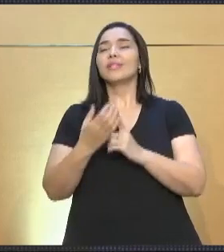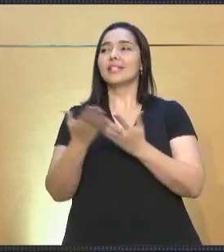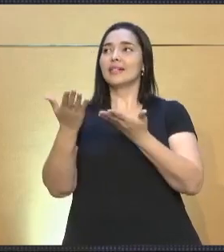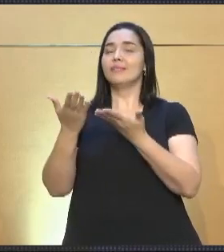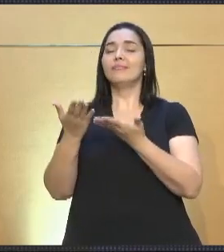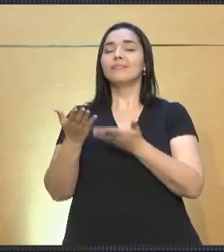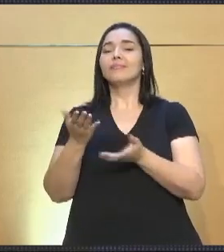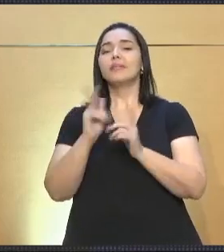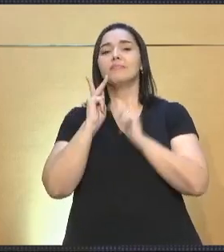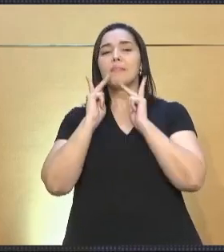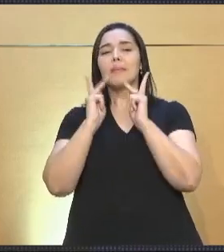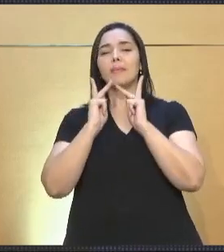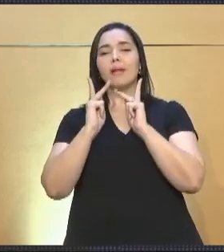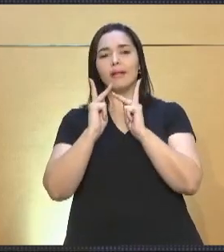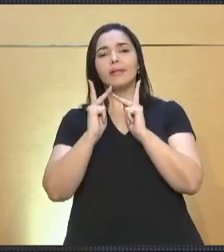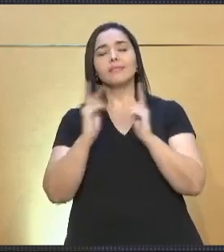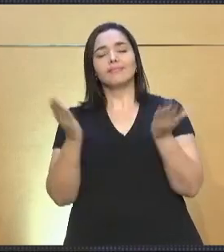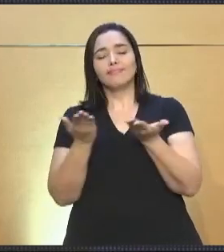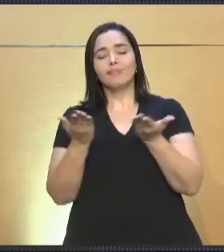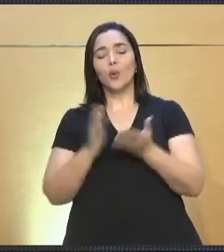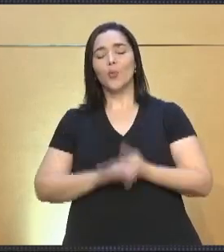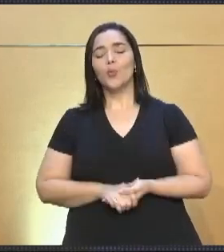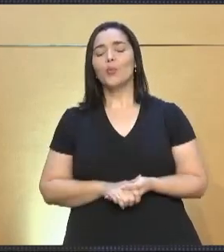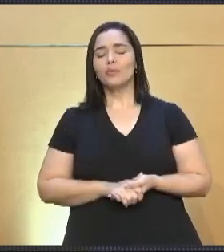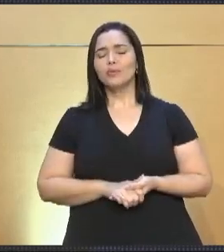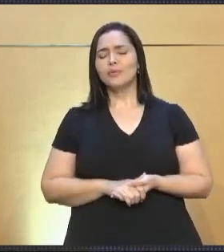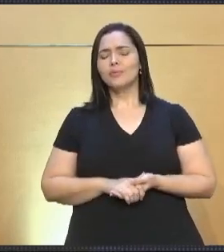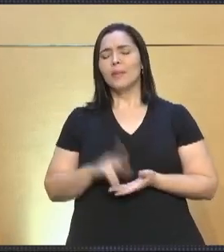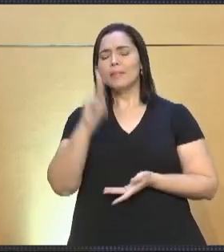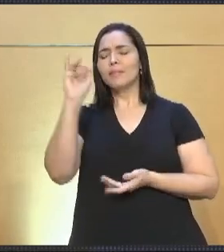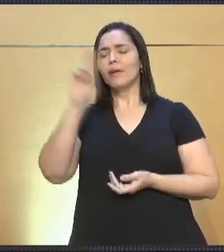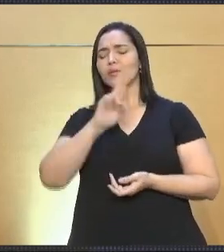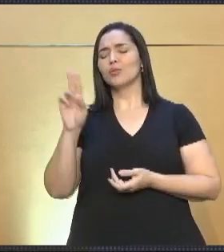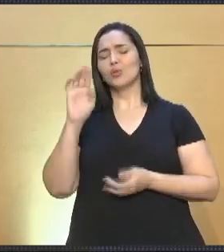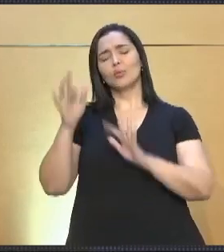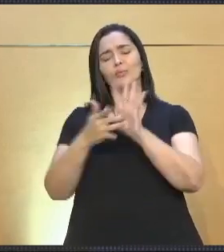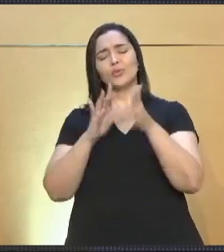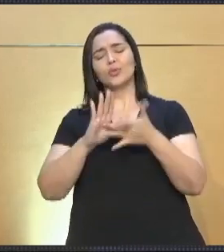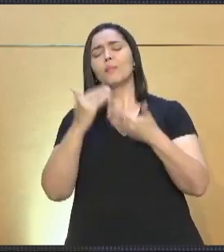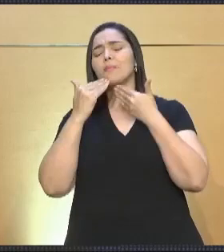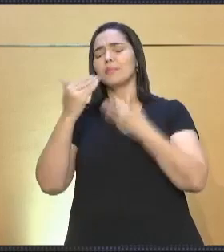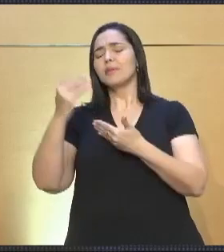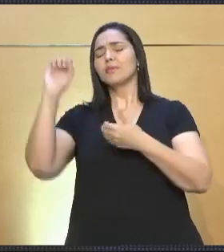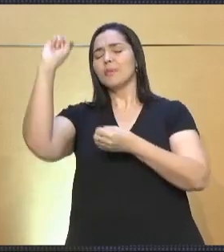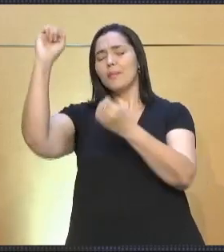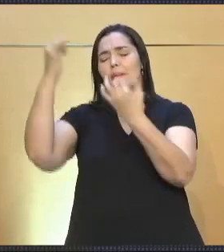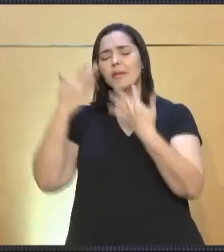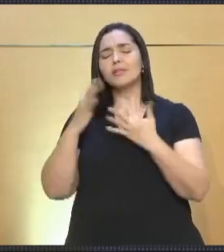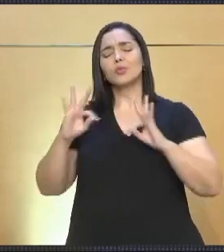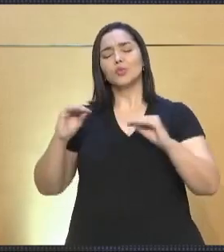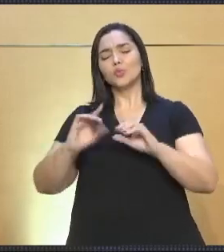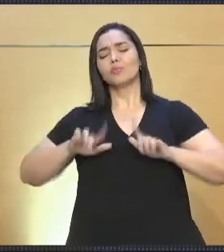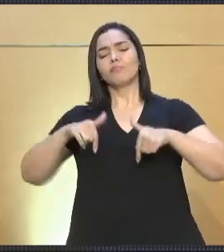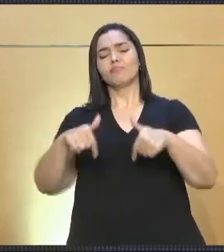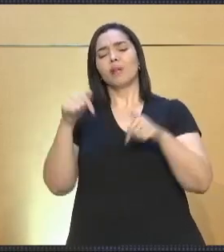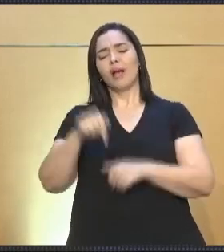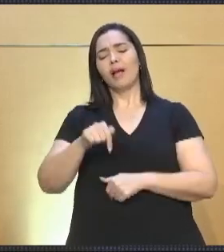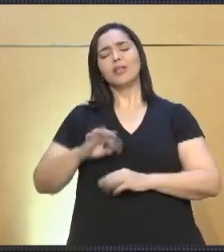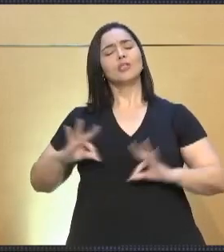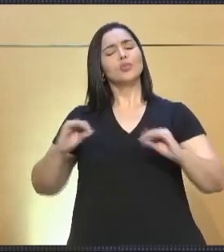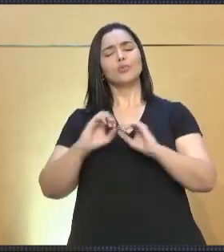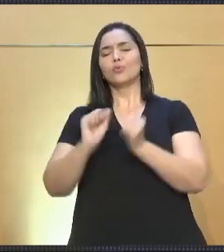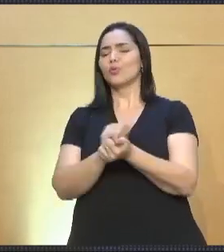recebermos a ministração de Deus nesse dia. Pai, em nome de Jesus, nós oramos, pedimos a tua bênção sobre tudo que será feito aqui e que tudo